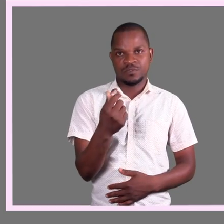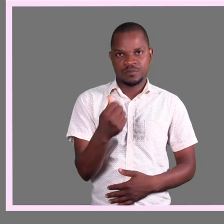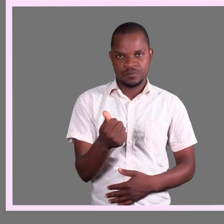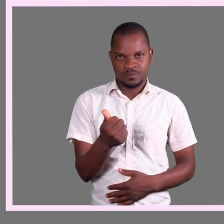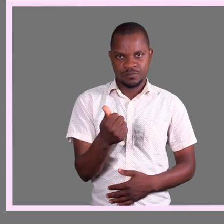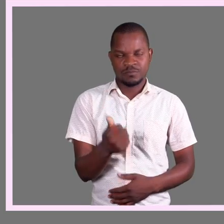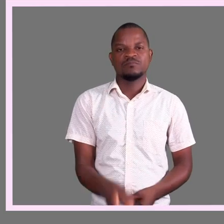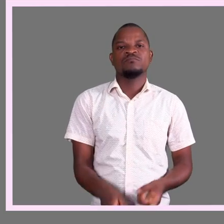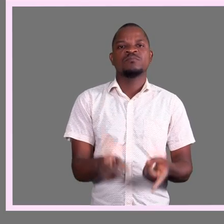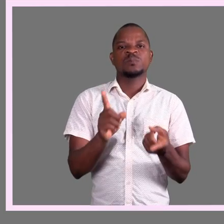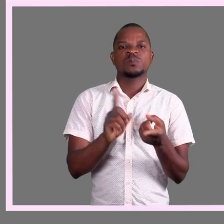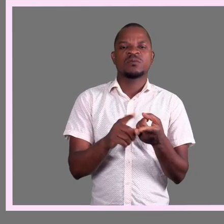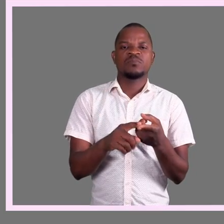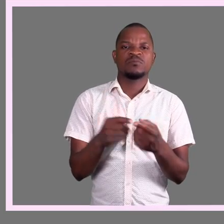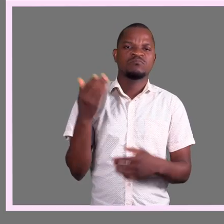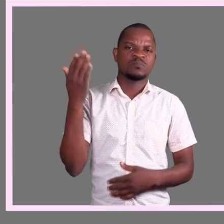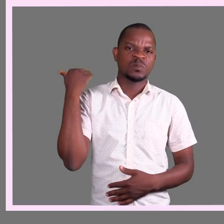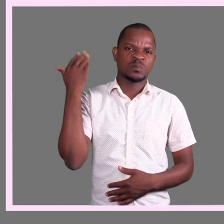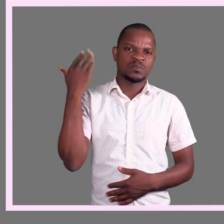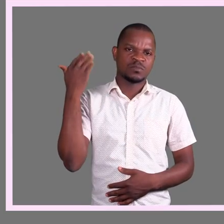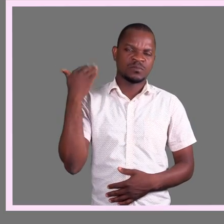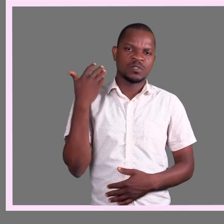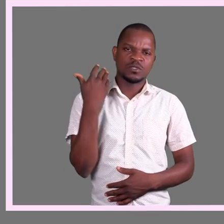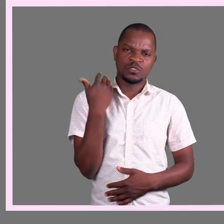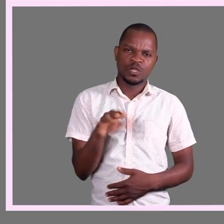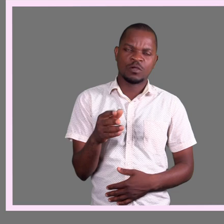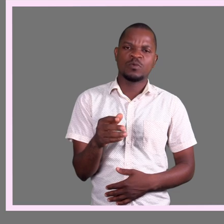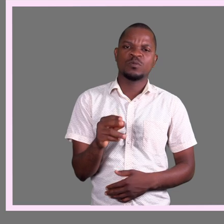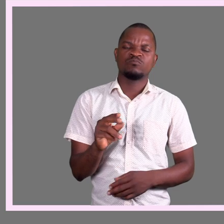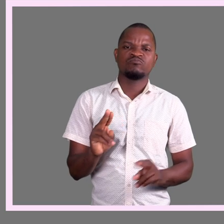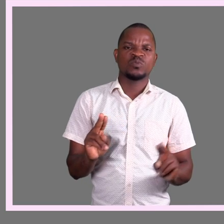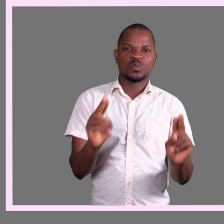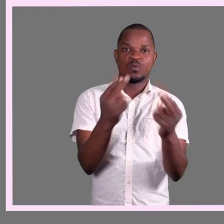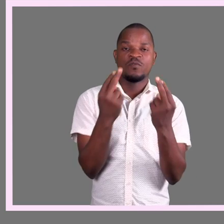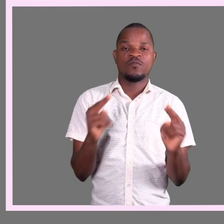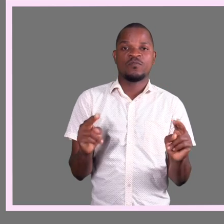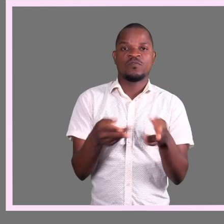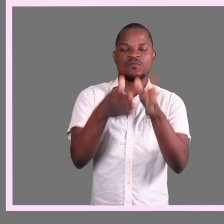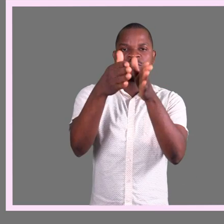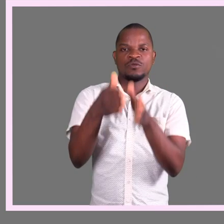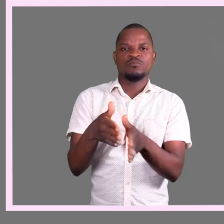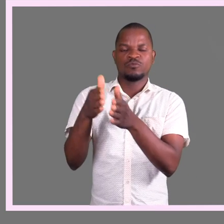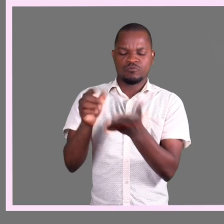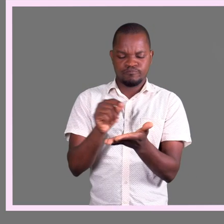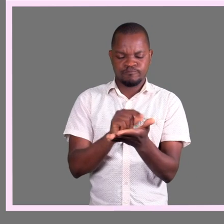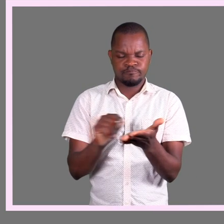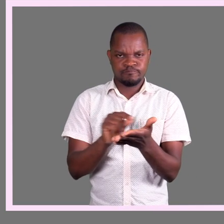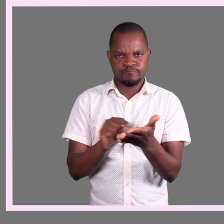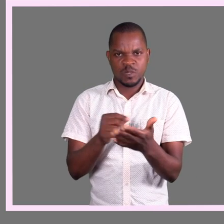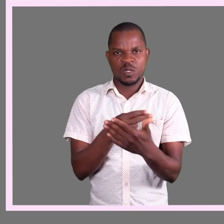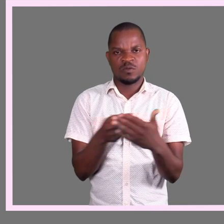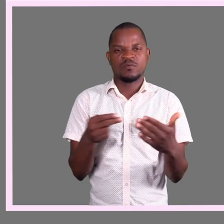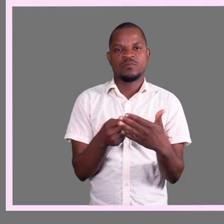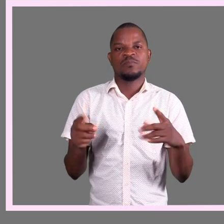transferências, portanto, monetárias que nós fazemos, a questão, portanto, que nós há pouco tempo fizemos o registro